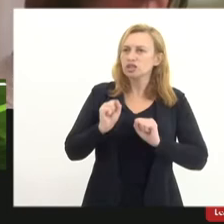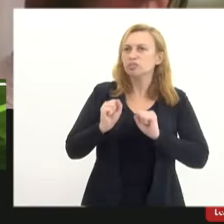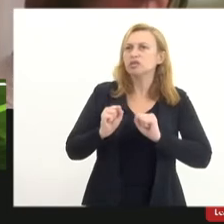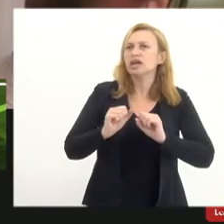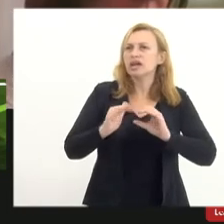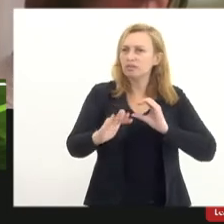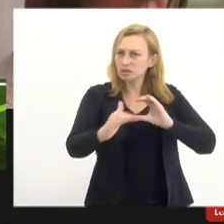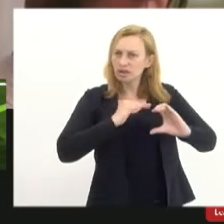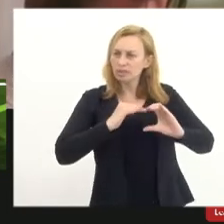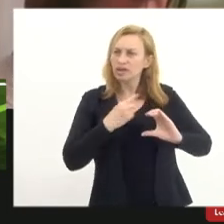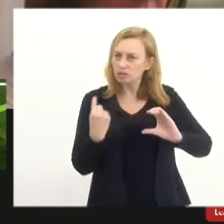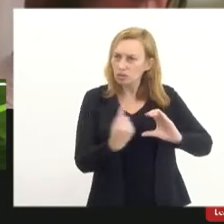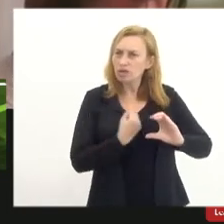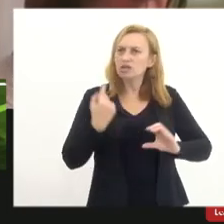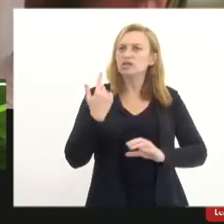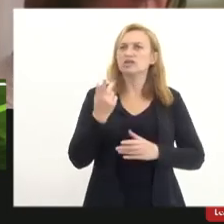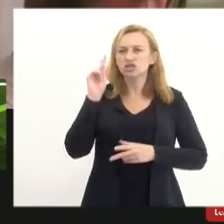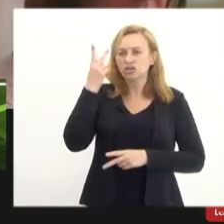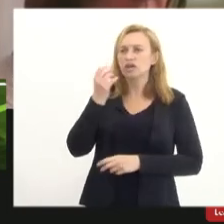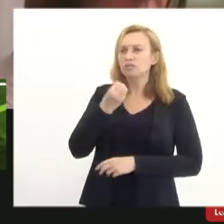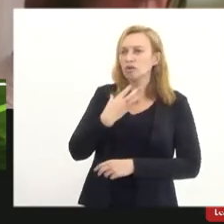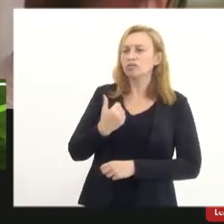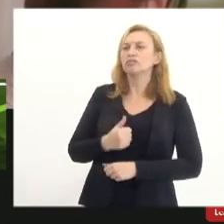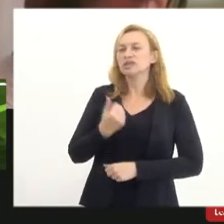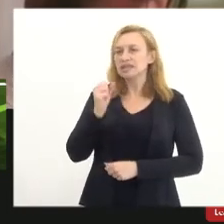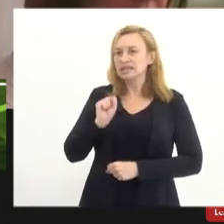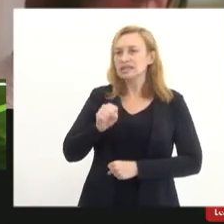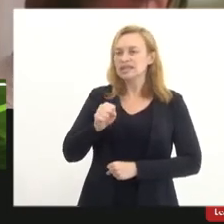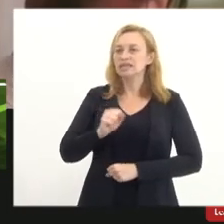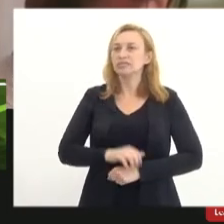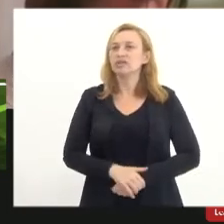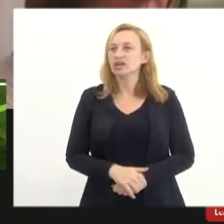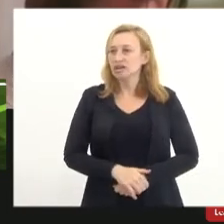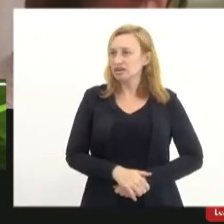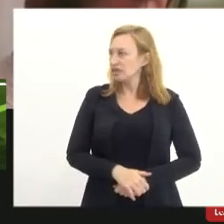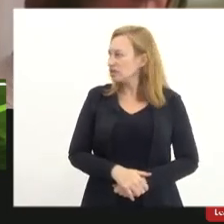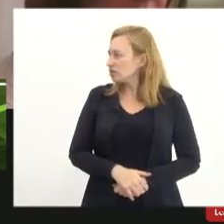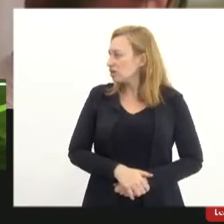uma série histórica para nós, é interessante. Claro, sem problema nenhum.